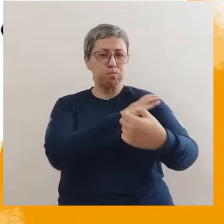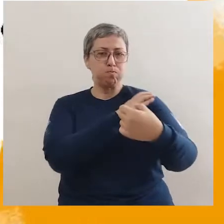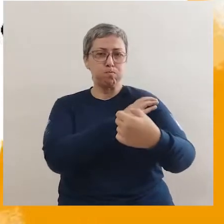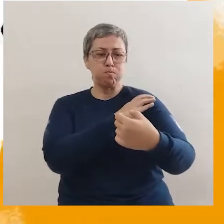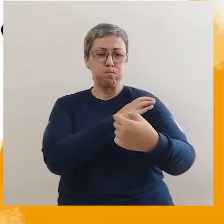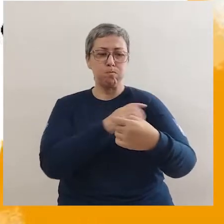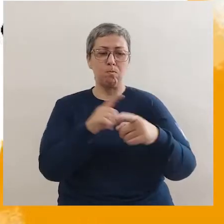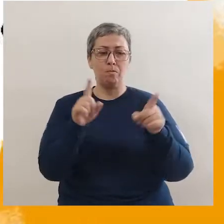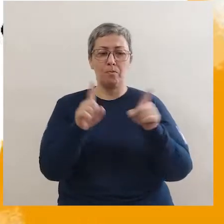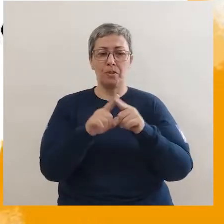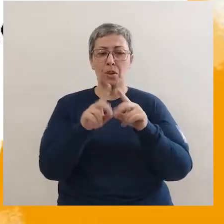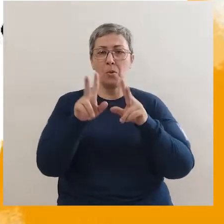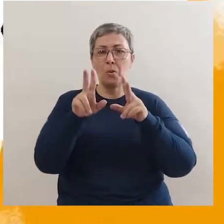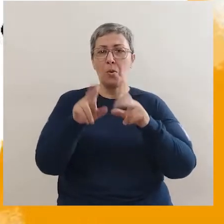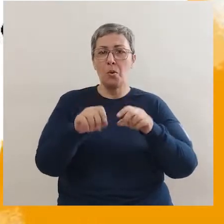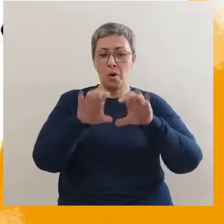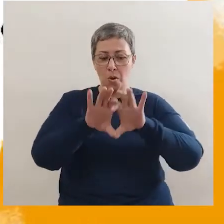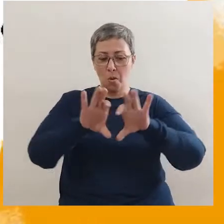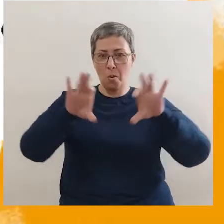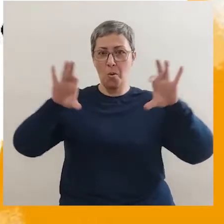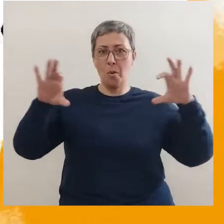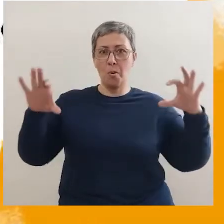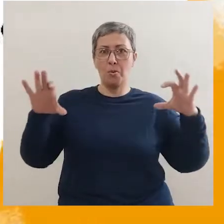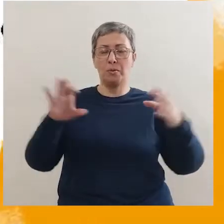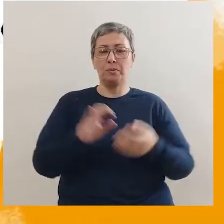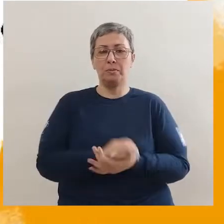da grossura de um cordão.